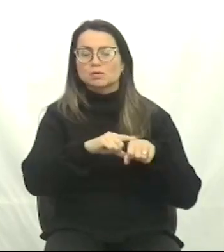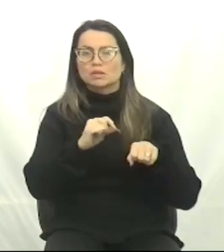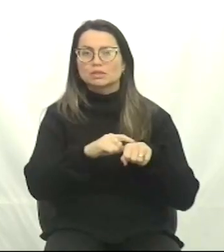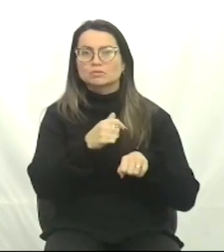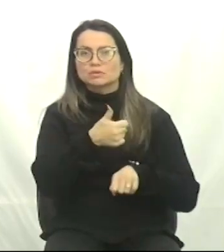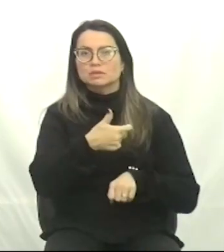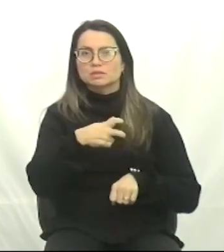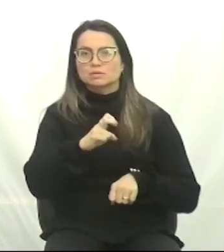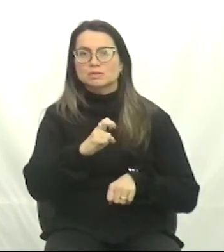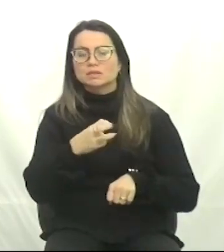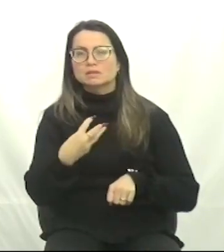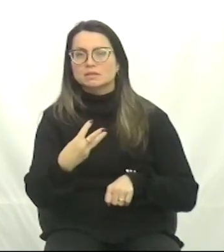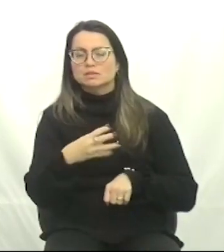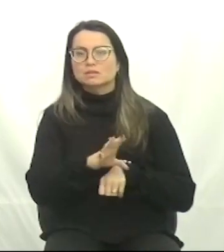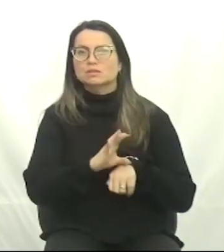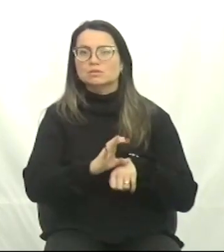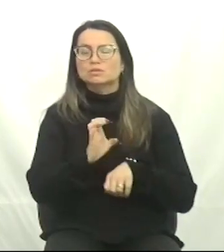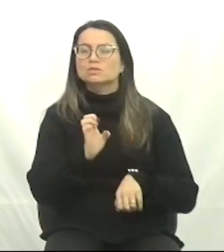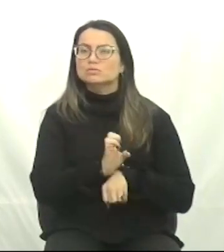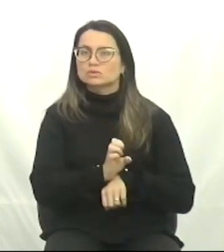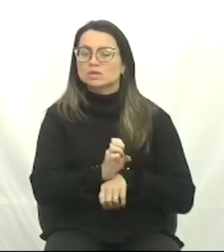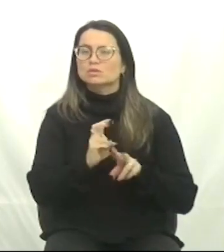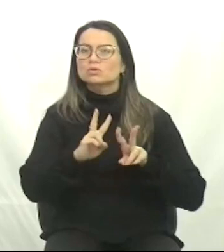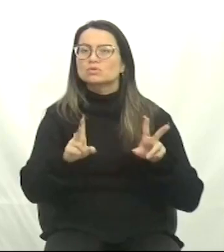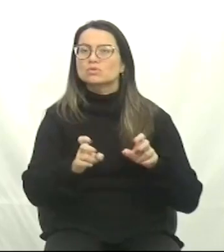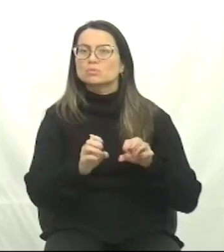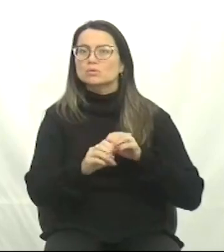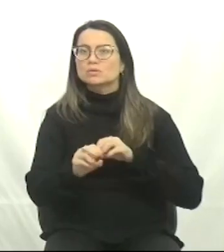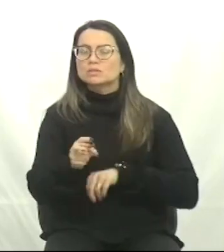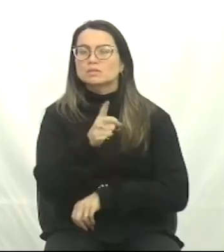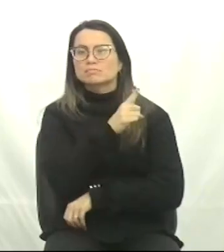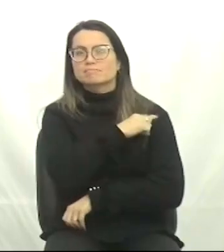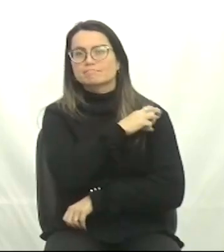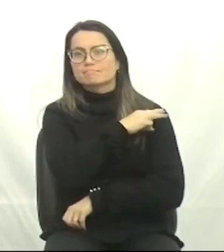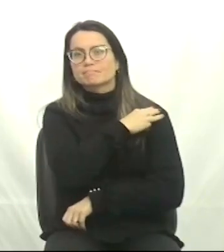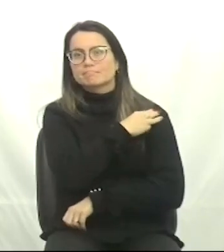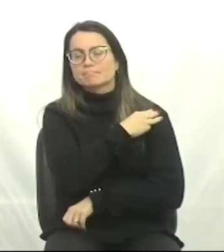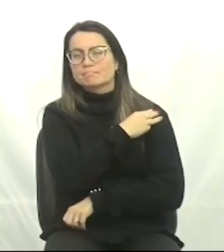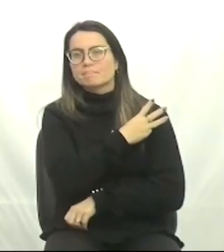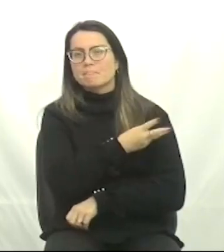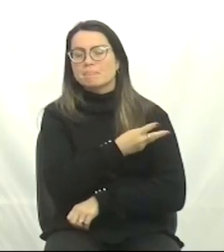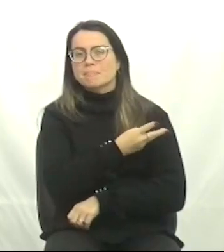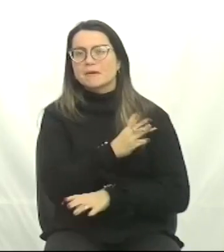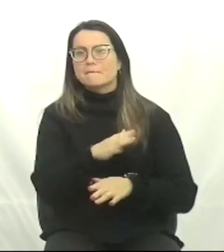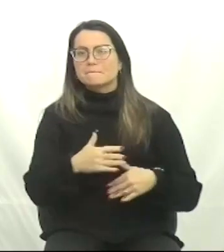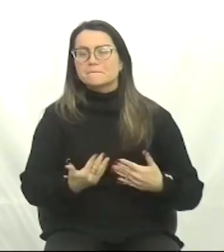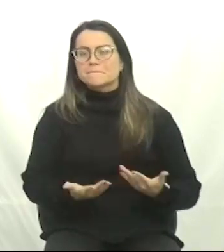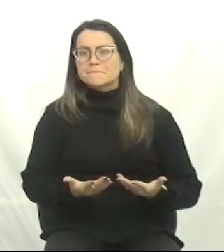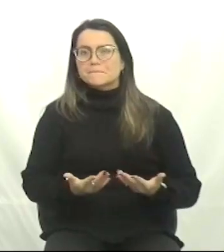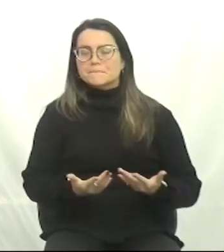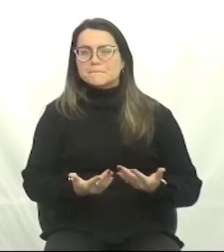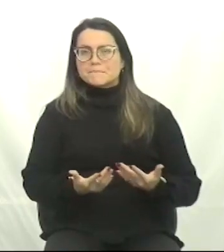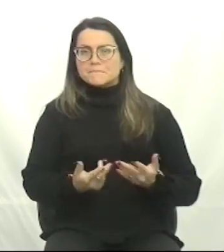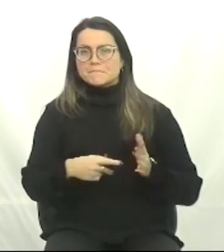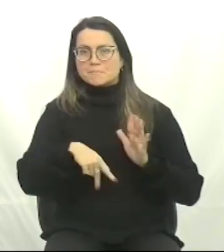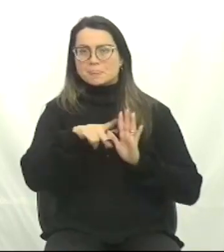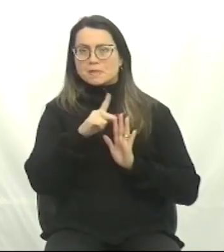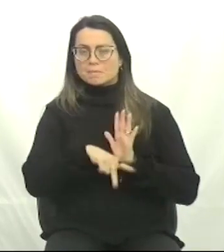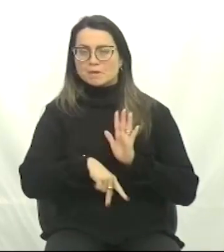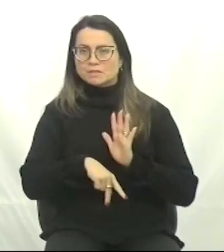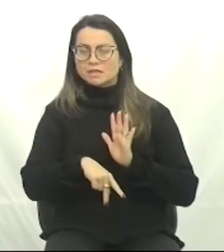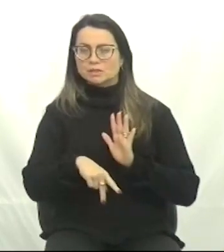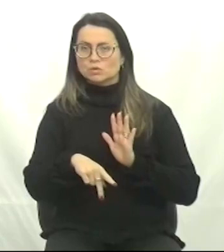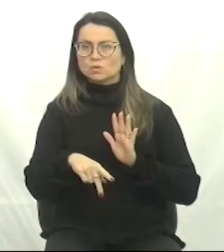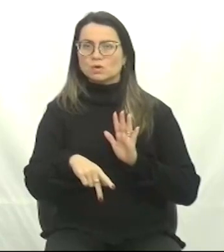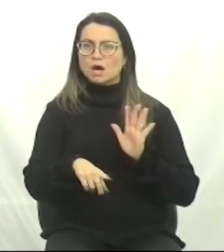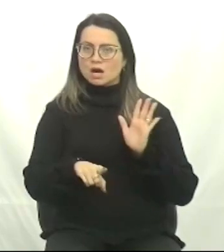da Constituição Estadual, em relação ao ensino médio. Ou seja, não poderia o projeto cuidar do ensino